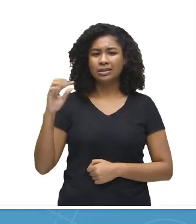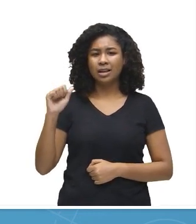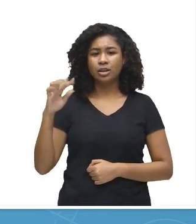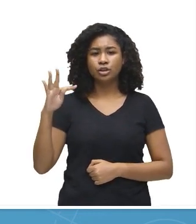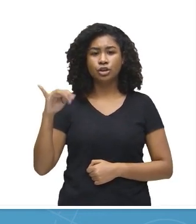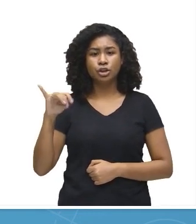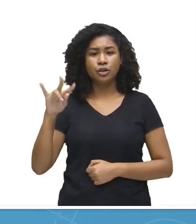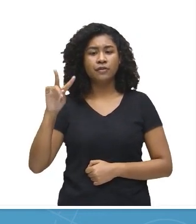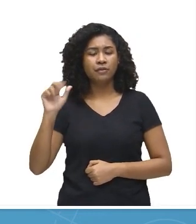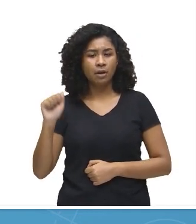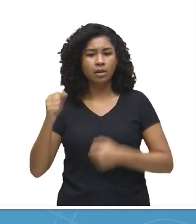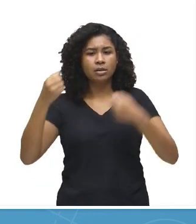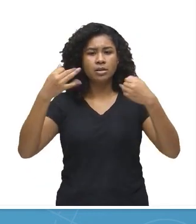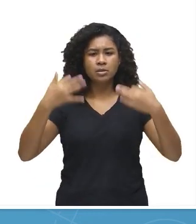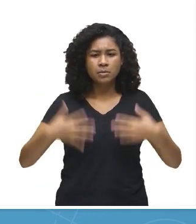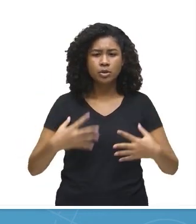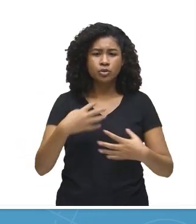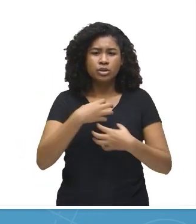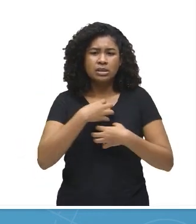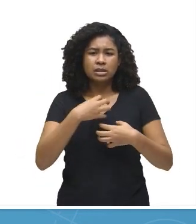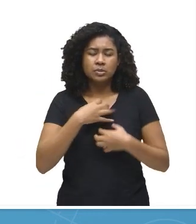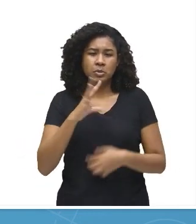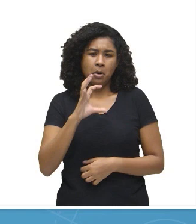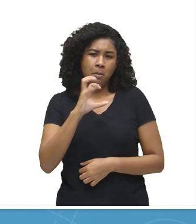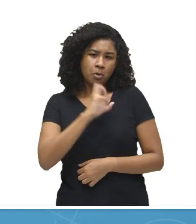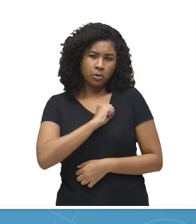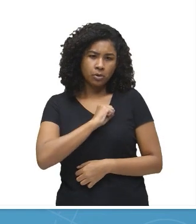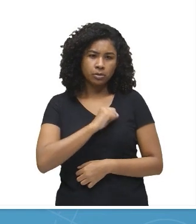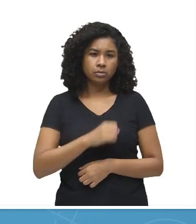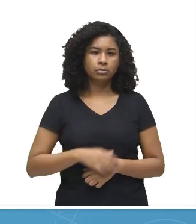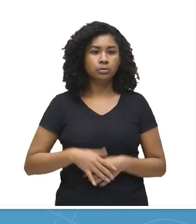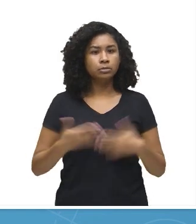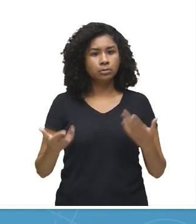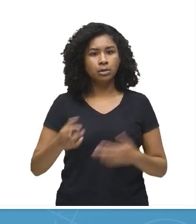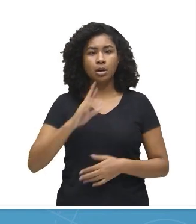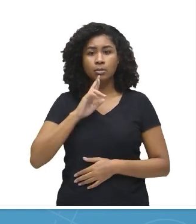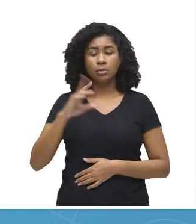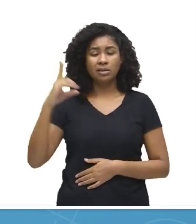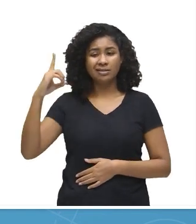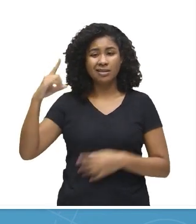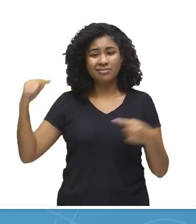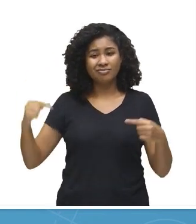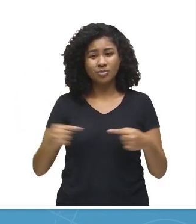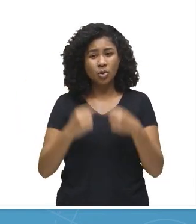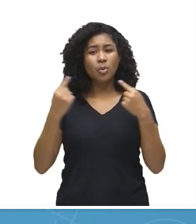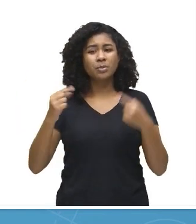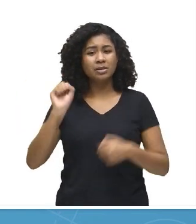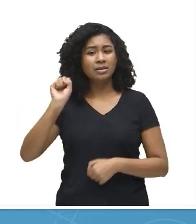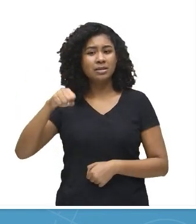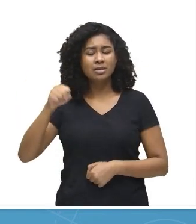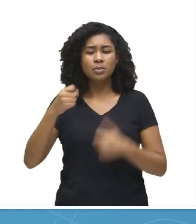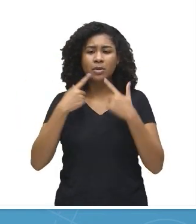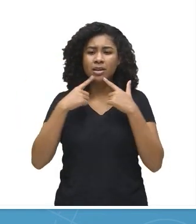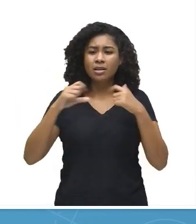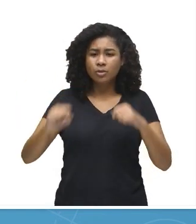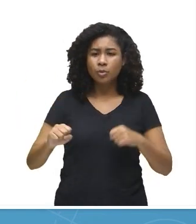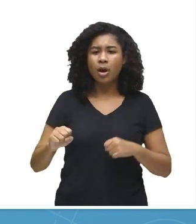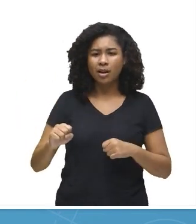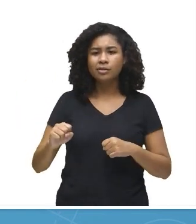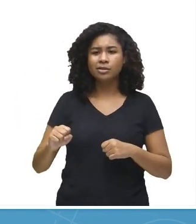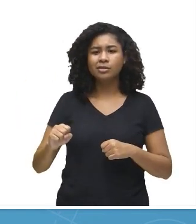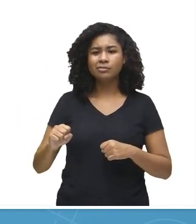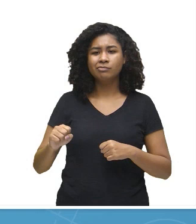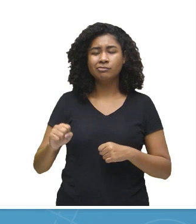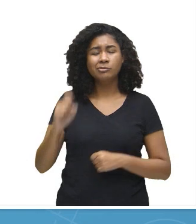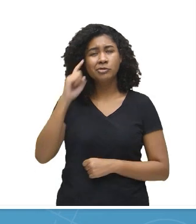amoroso. A letra D, ela tem tudo a ver com o poema, porque o poema ele usa uma linguagem conotativa, uma linguagem figurada, né,